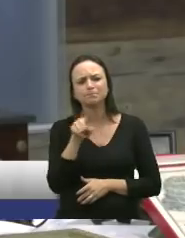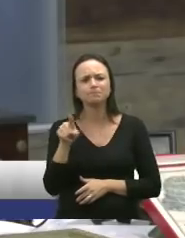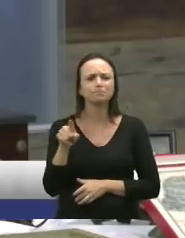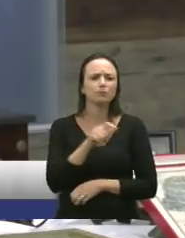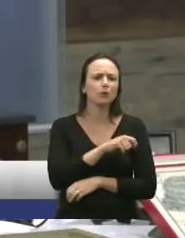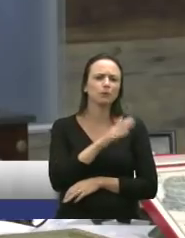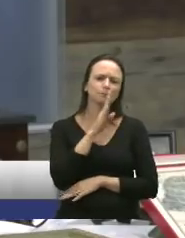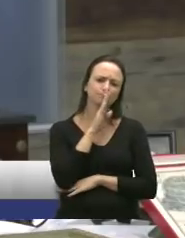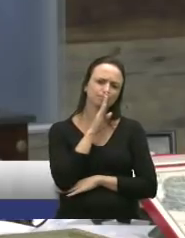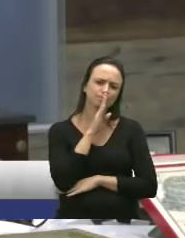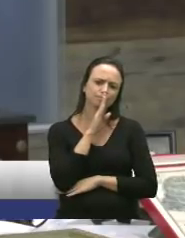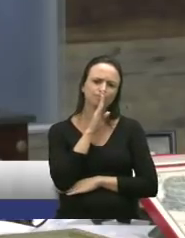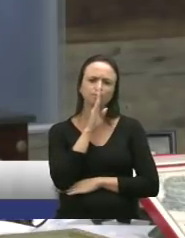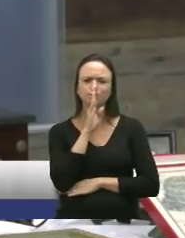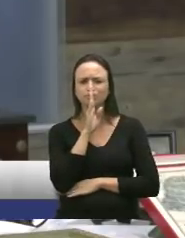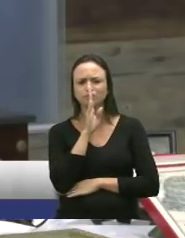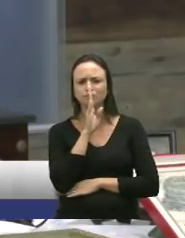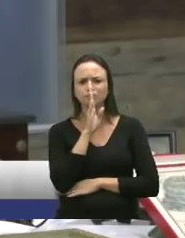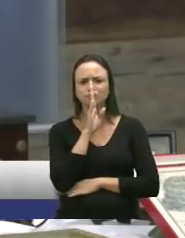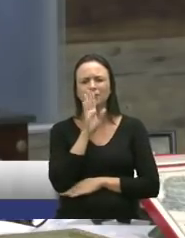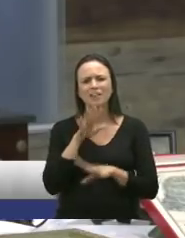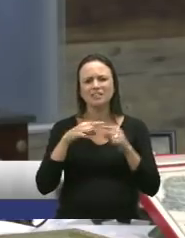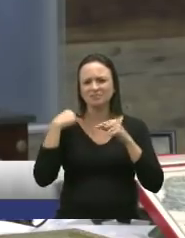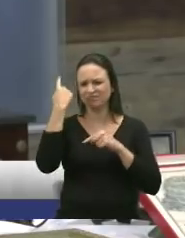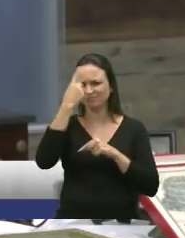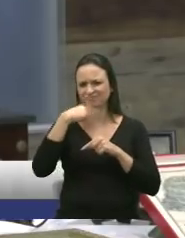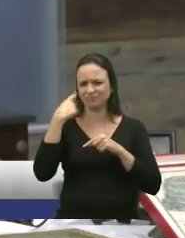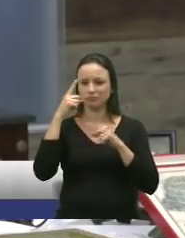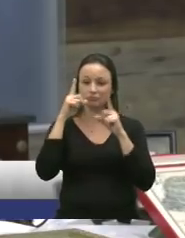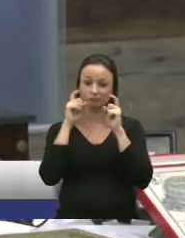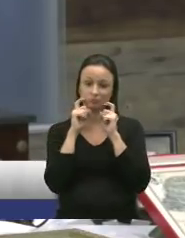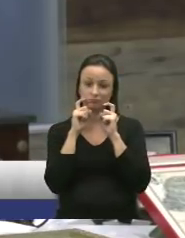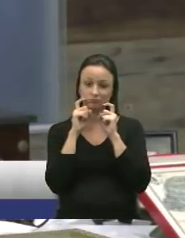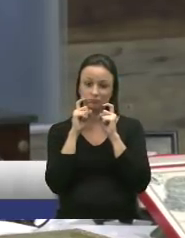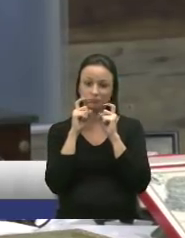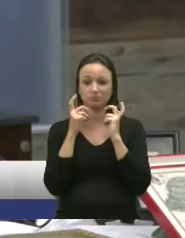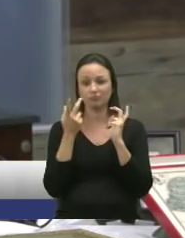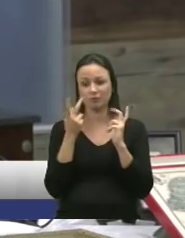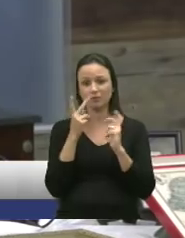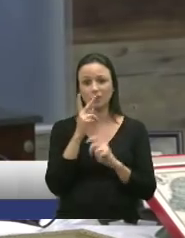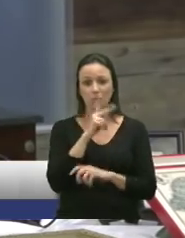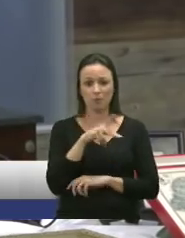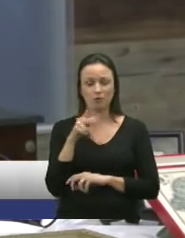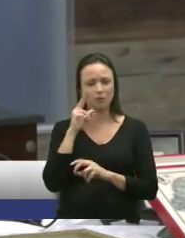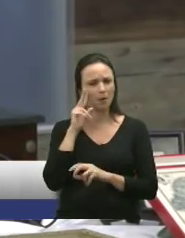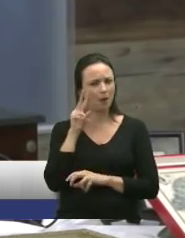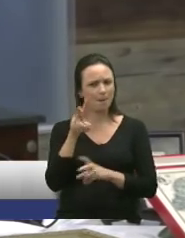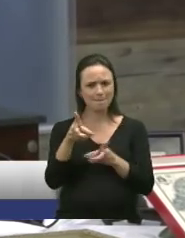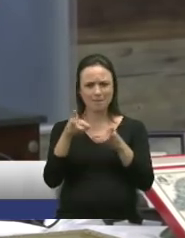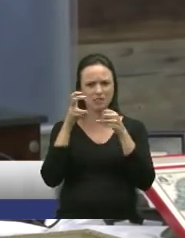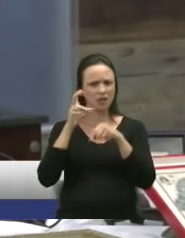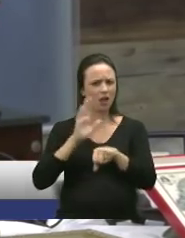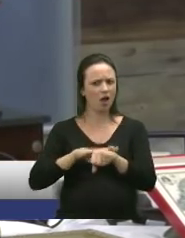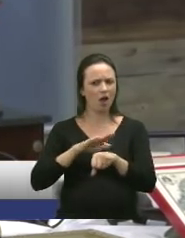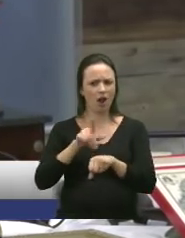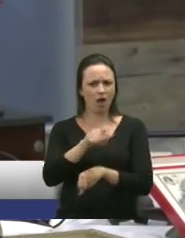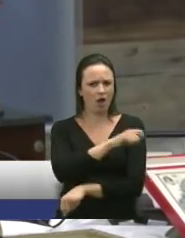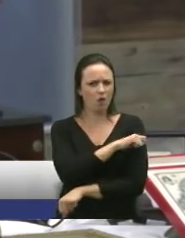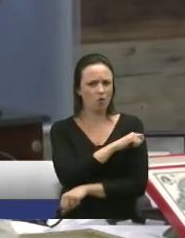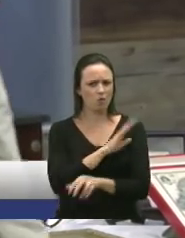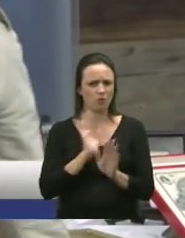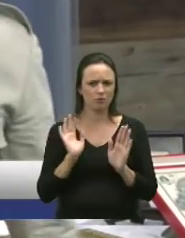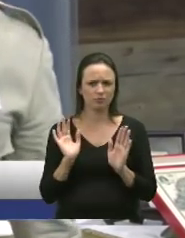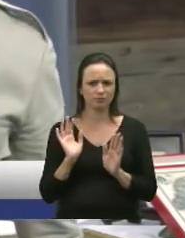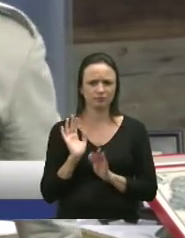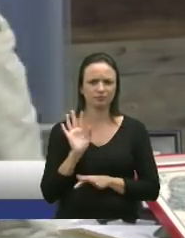muito quieto, alguns com semblante desanimado, porque o bom professor percebe pelo olhar como é que está o aluno. E daí esse professor